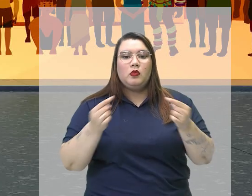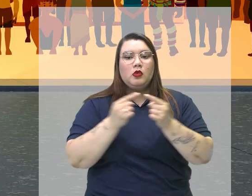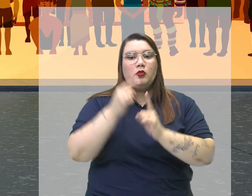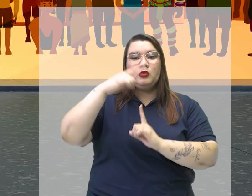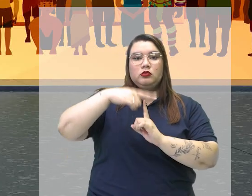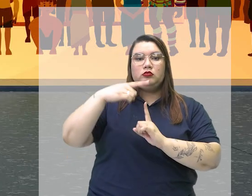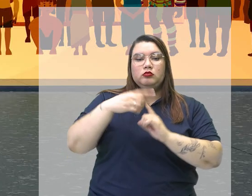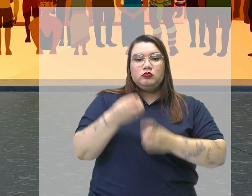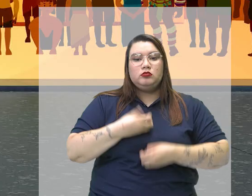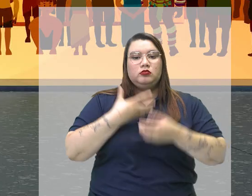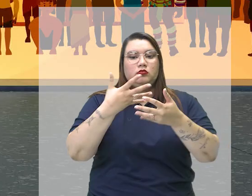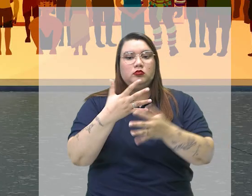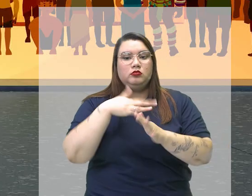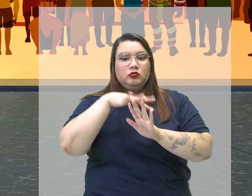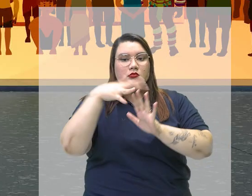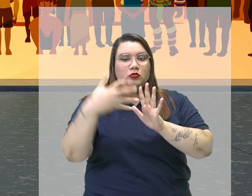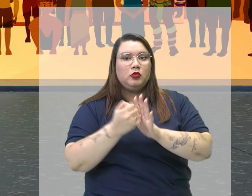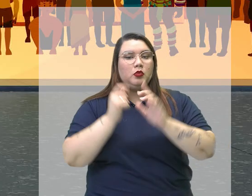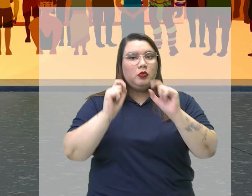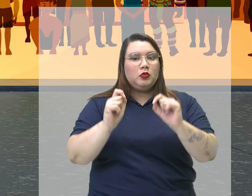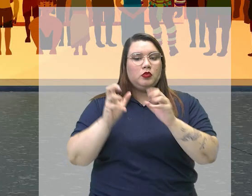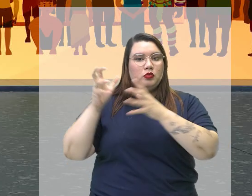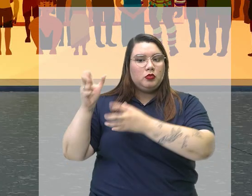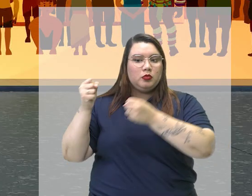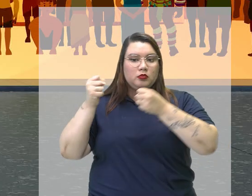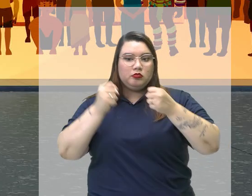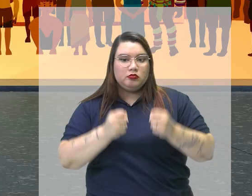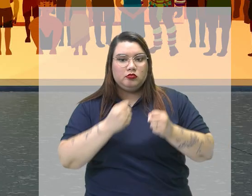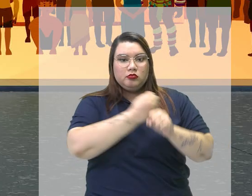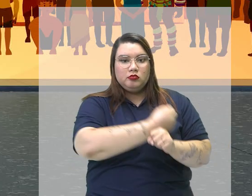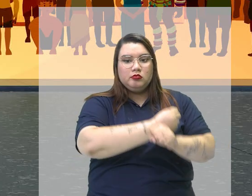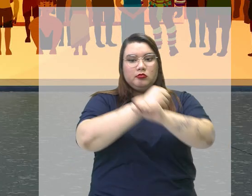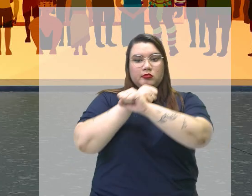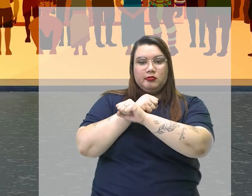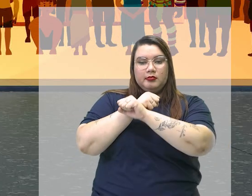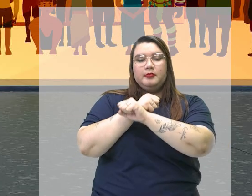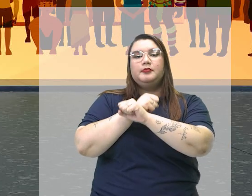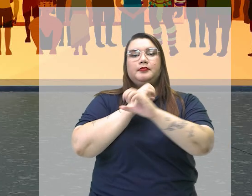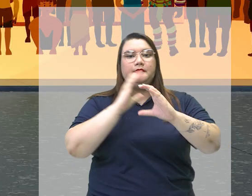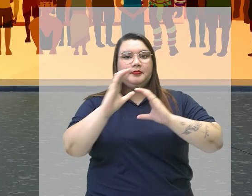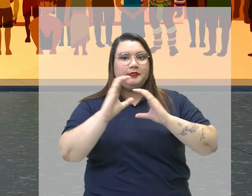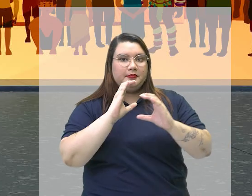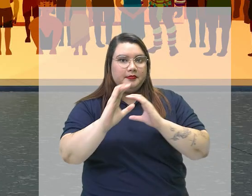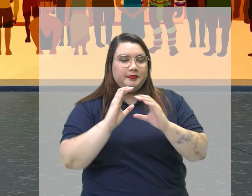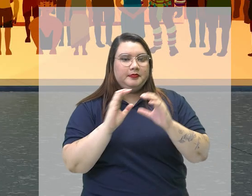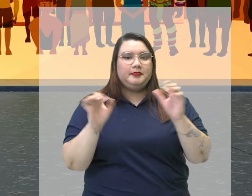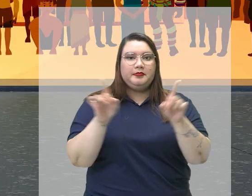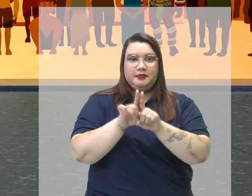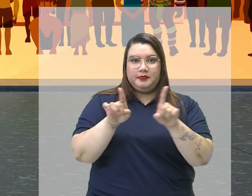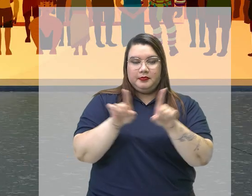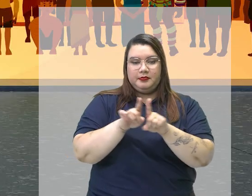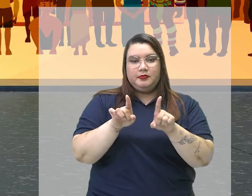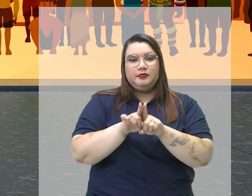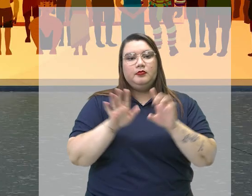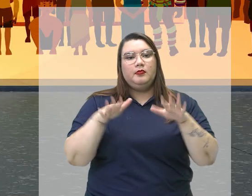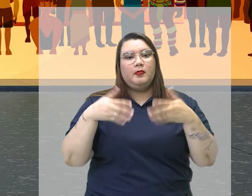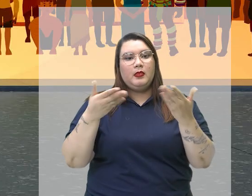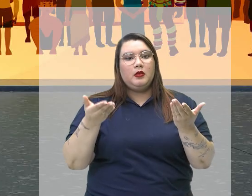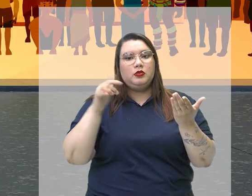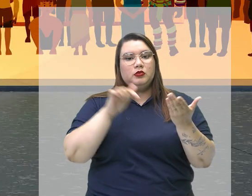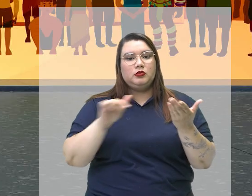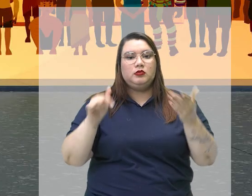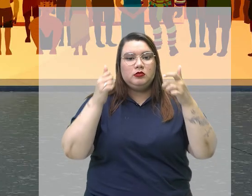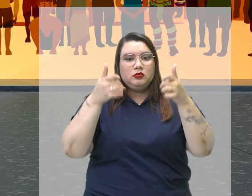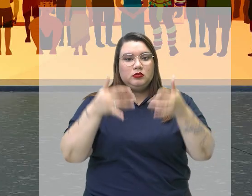valores éticos, sendo também uma forma de expressão simbólica de poder, defesa e comunicação.